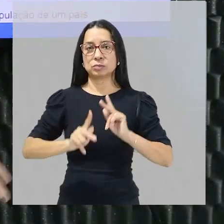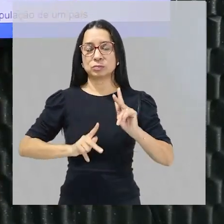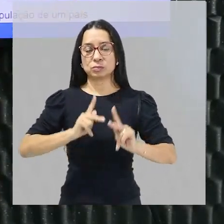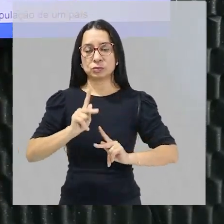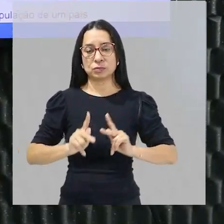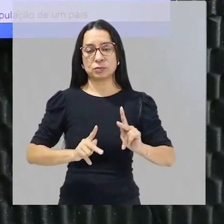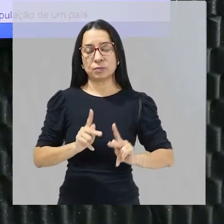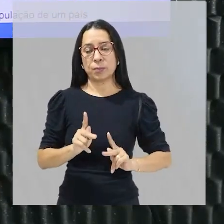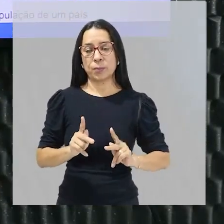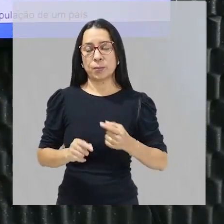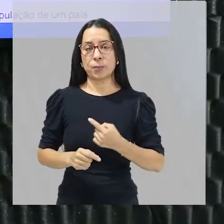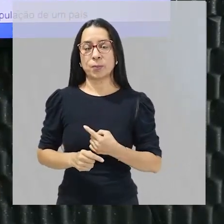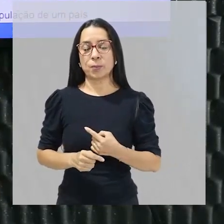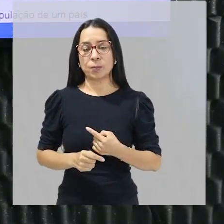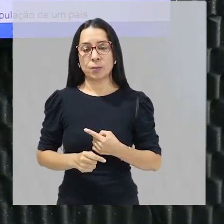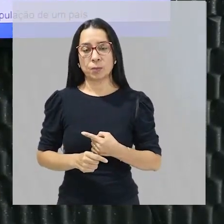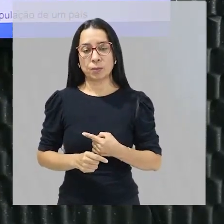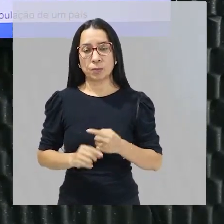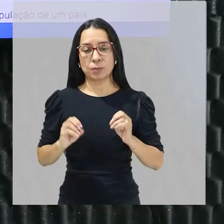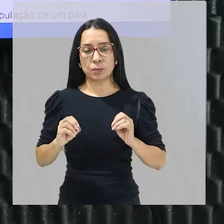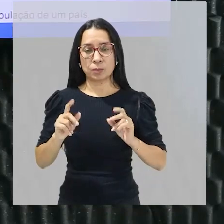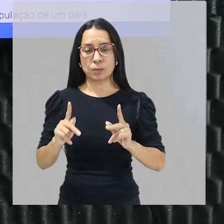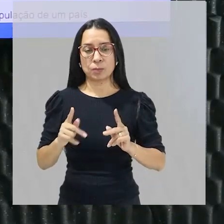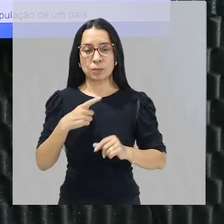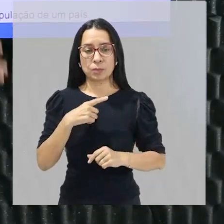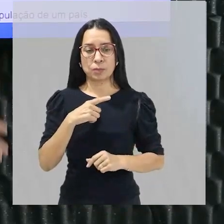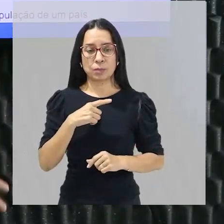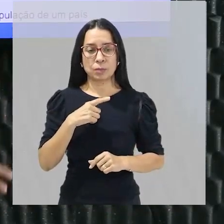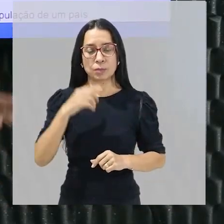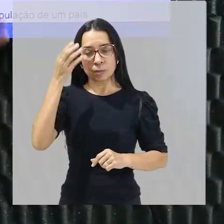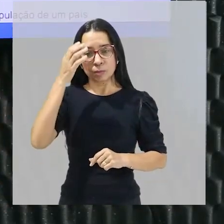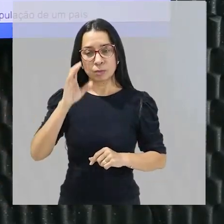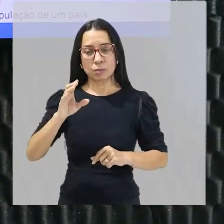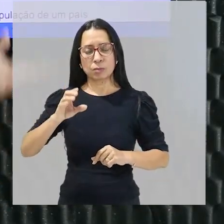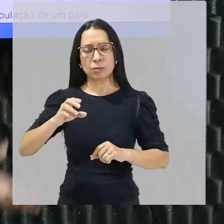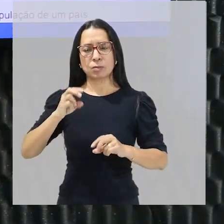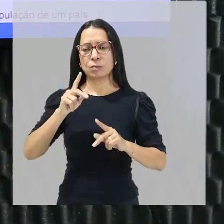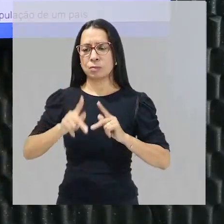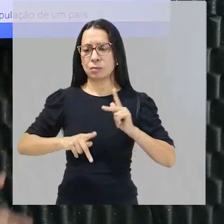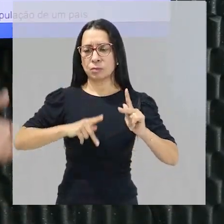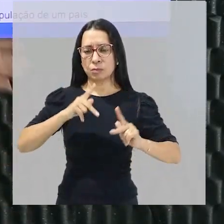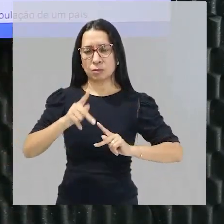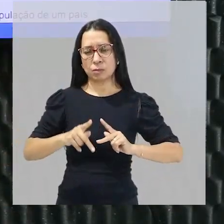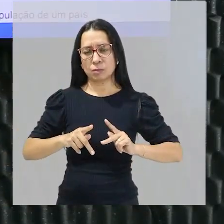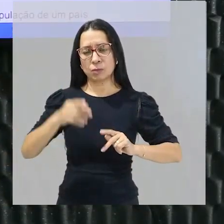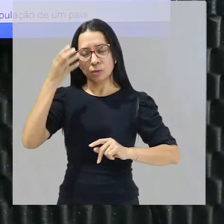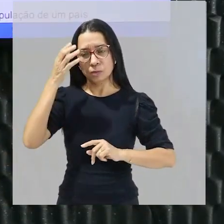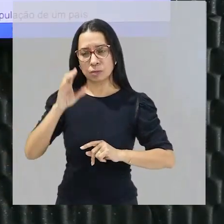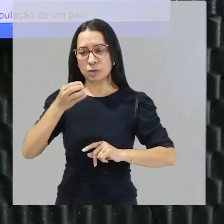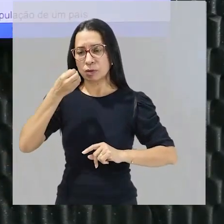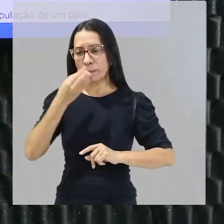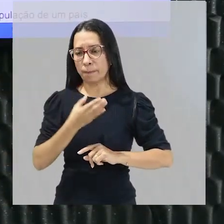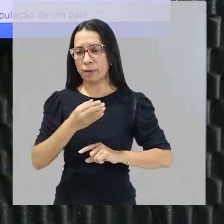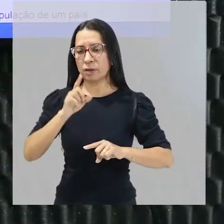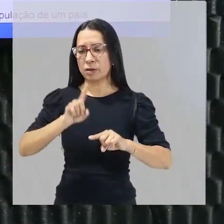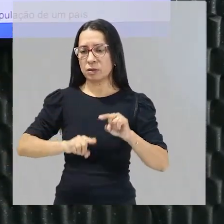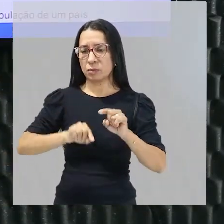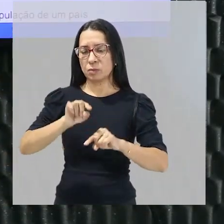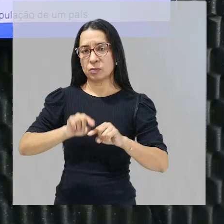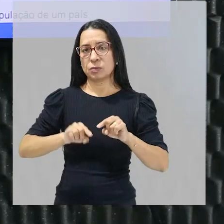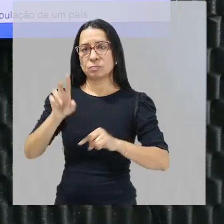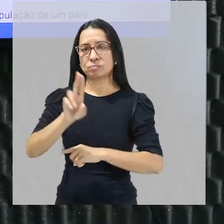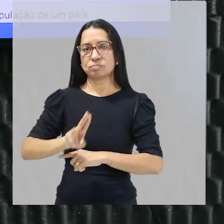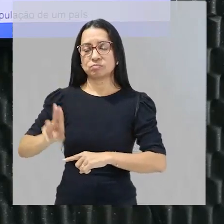informação, que é a massa. Ok? Aqui nós temos cultura de massa, cultura de bem de consumo, indústria cultural, tudo junto